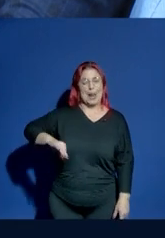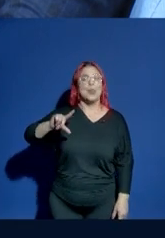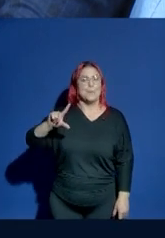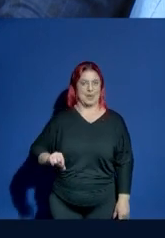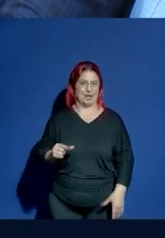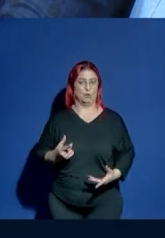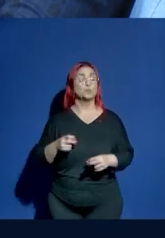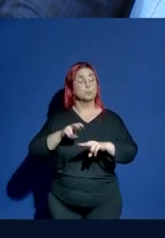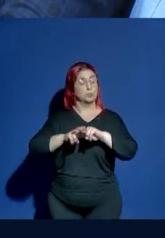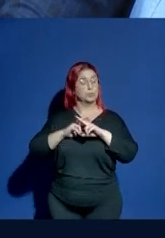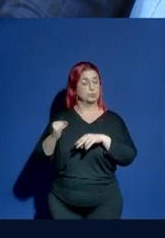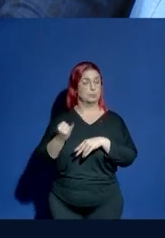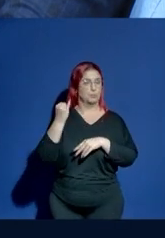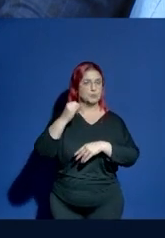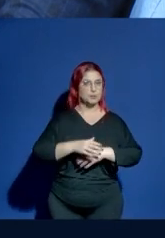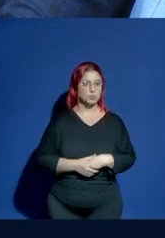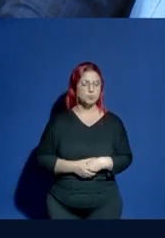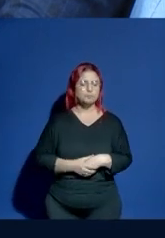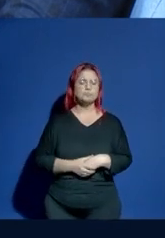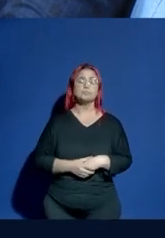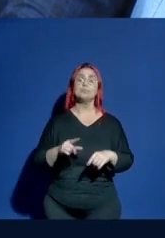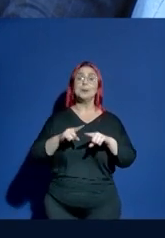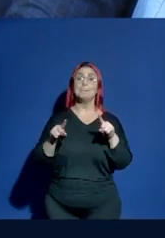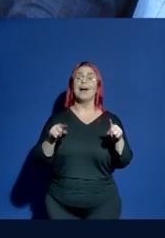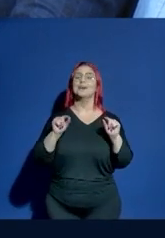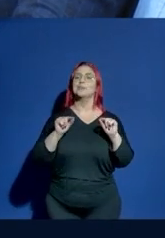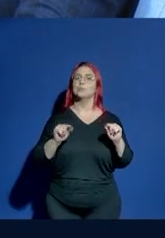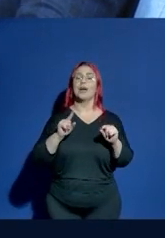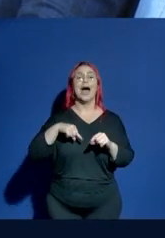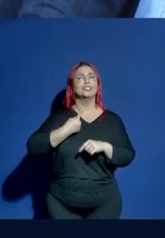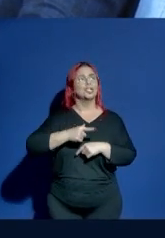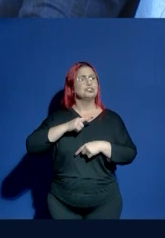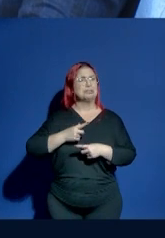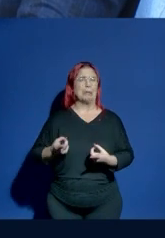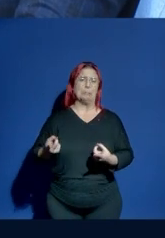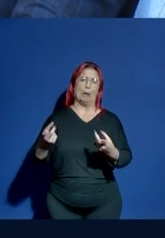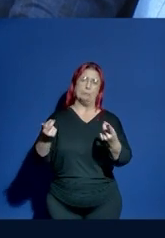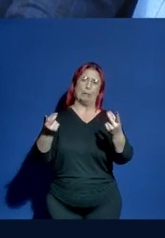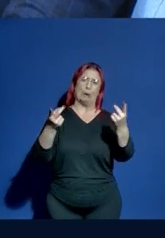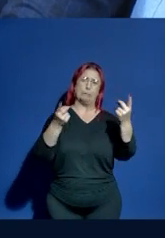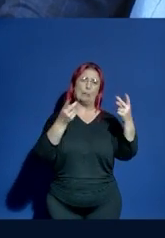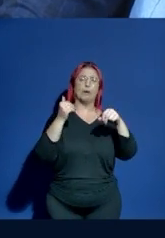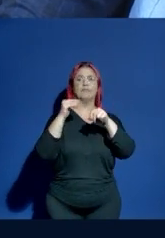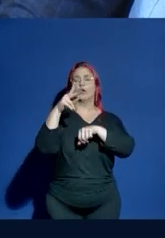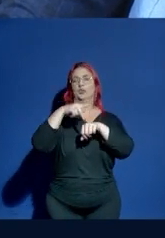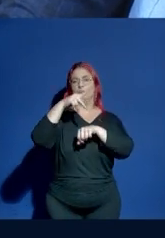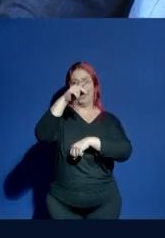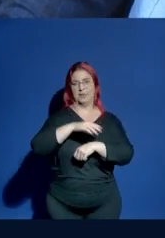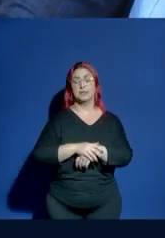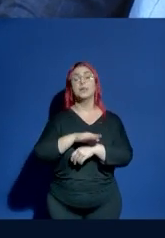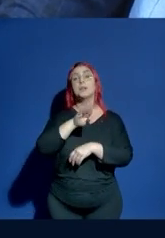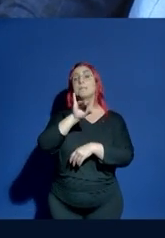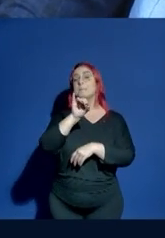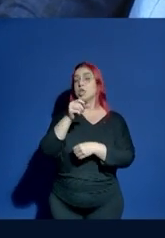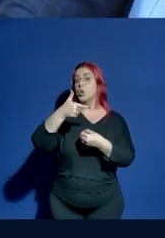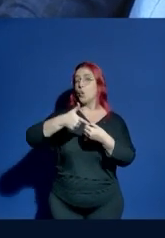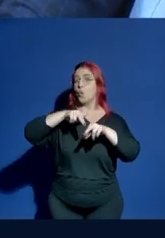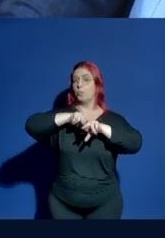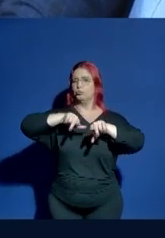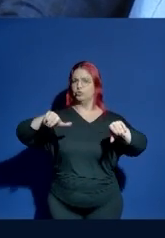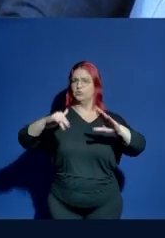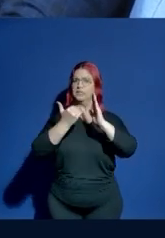fundamental. Agora, nós temos um potencial muito grande de exportação. Eu vejo que os biocombustíveis avançados,